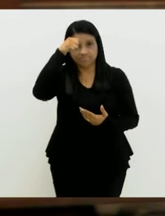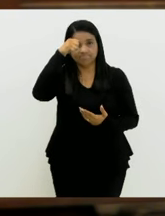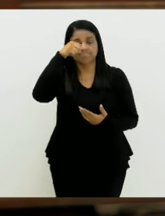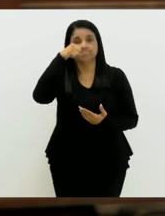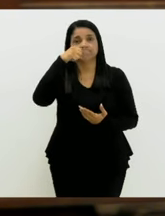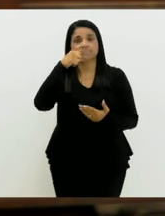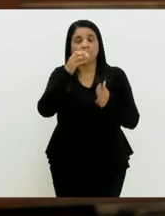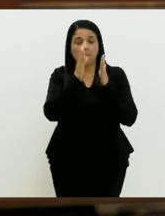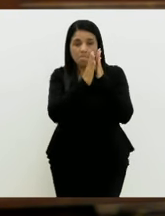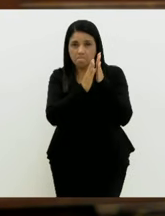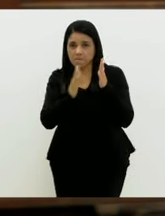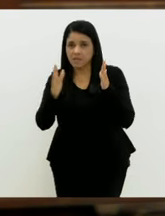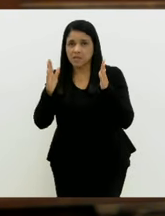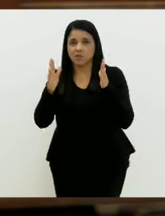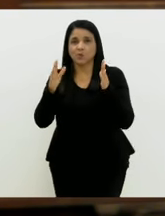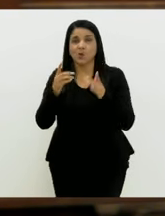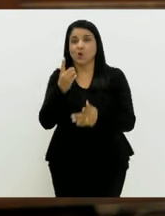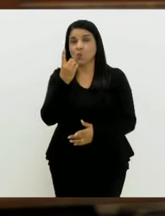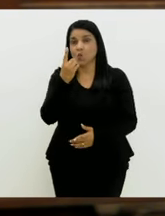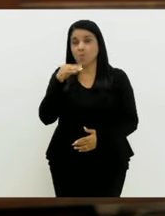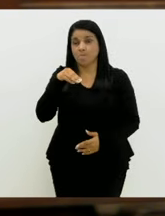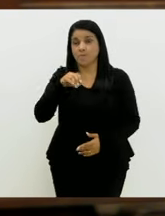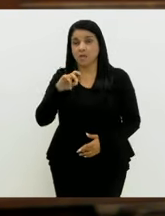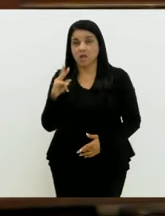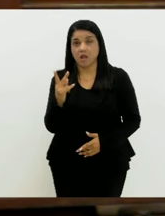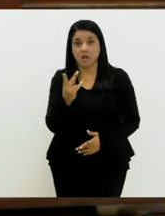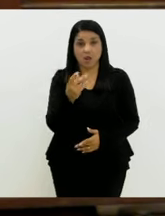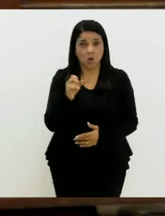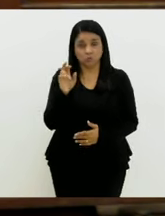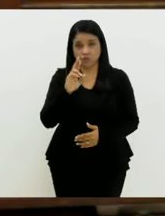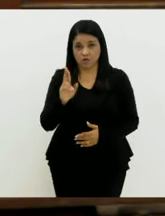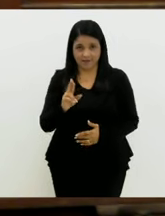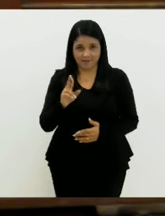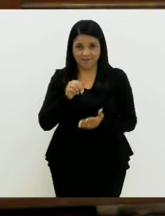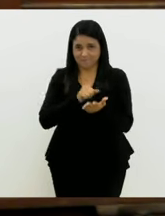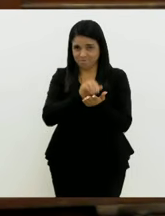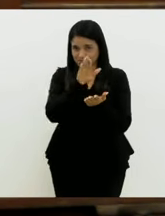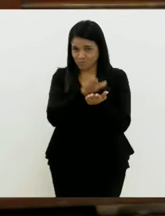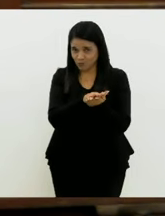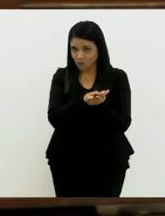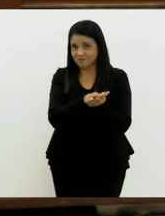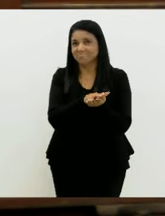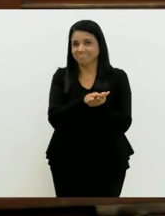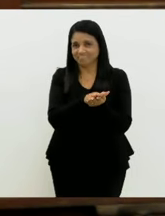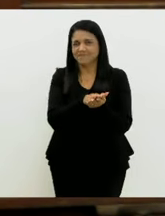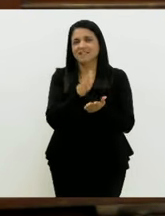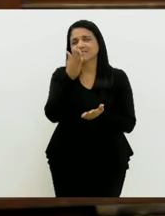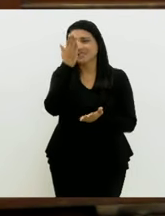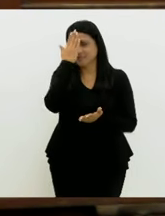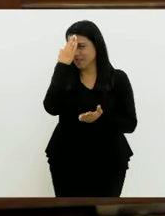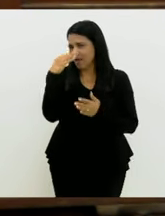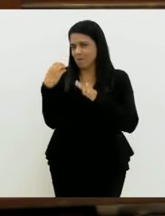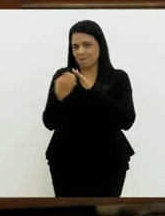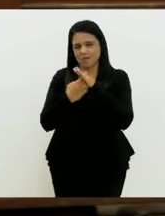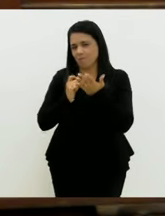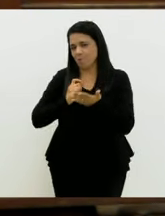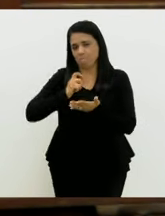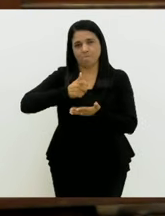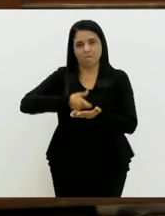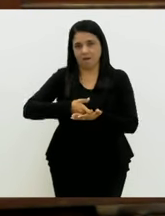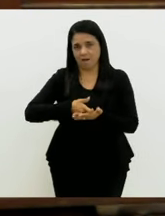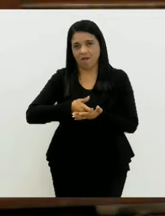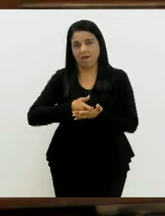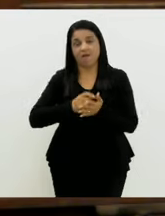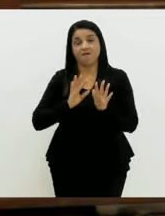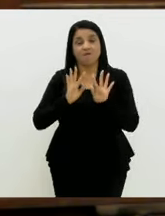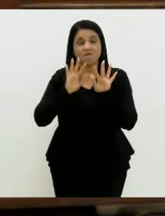longo período, a multa é de R$1 milhão, mas a gente sabe que, no fundo, essas empresas não vão pagar essa conta. Vai chegar o final do contrato,